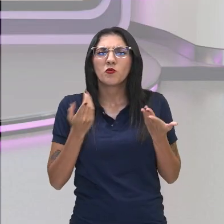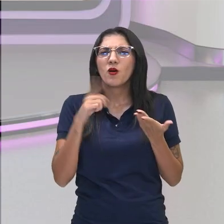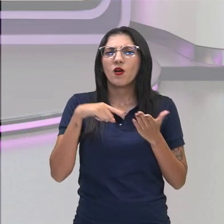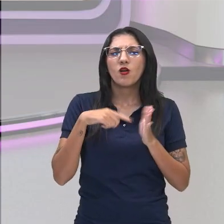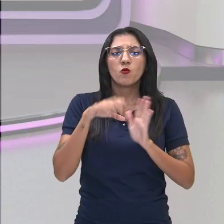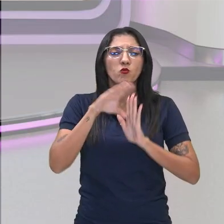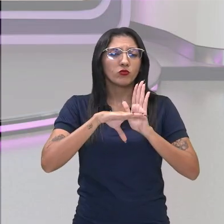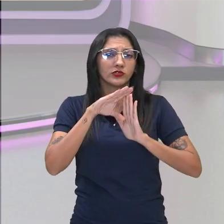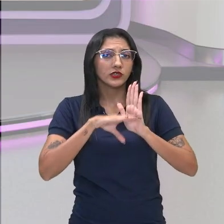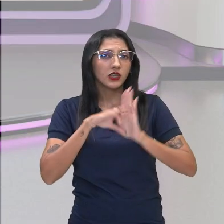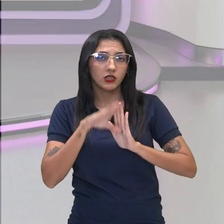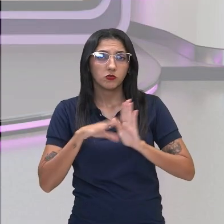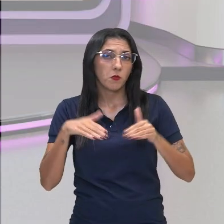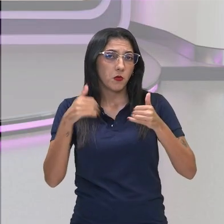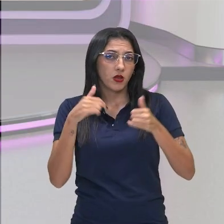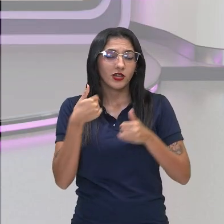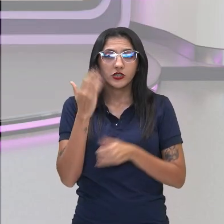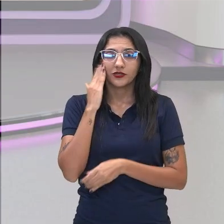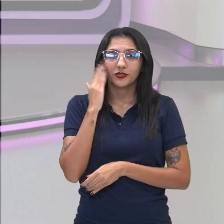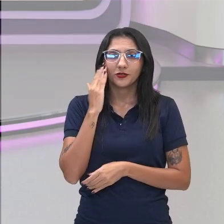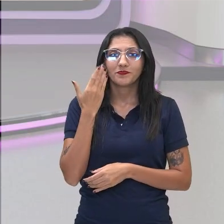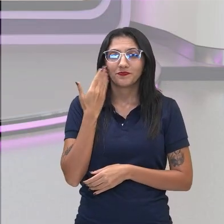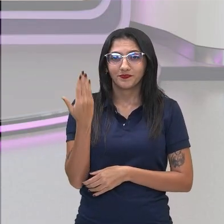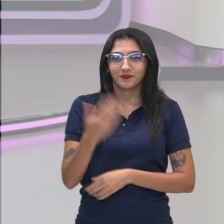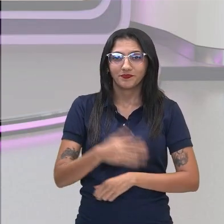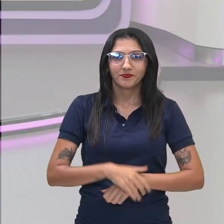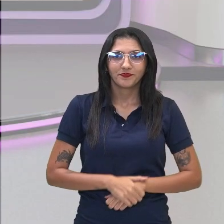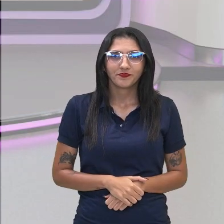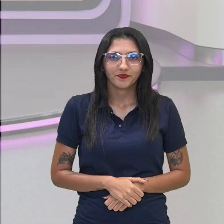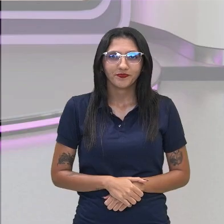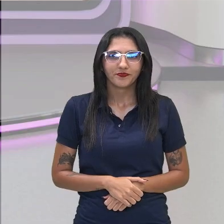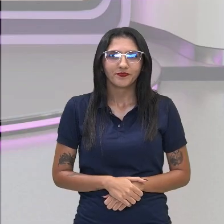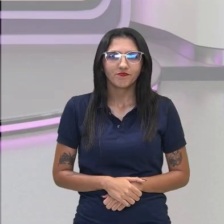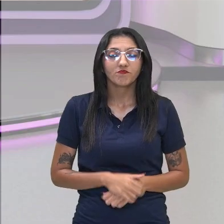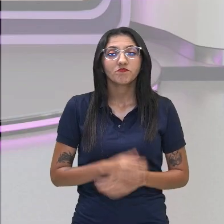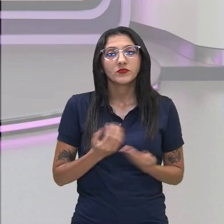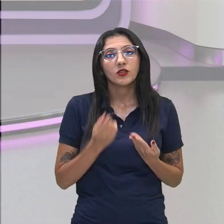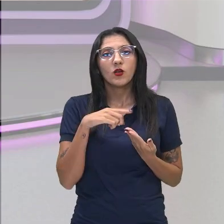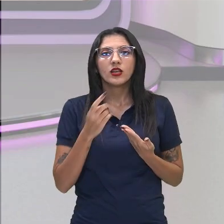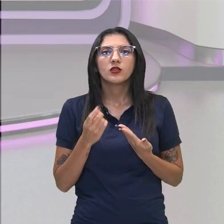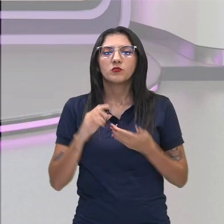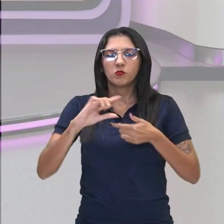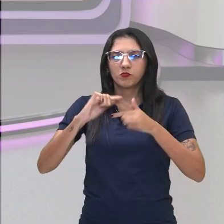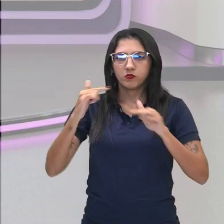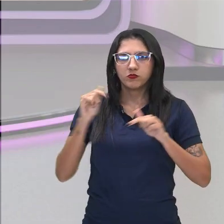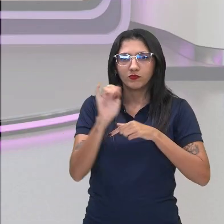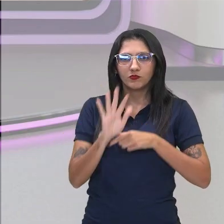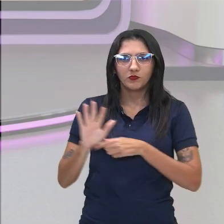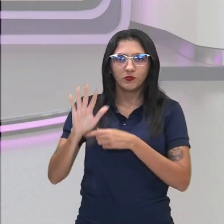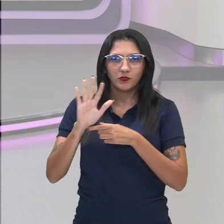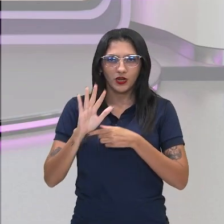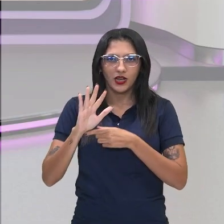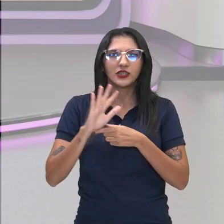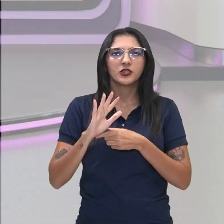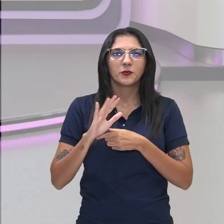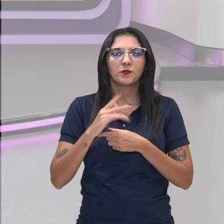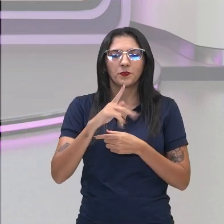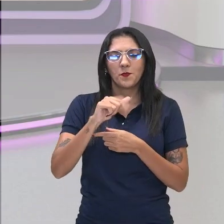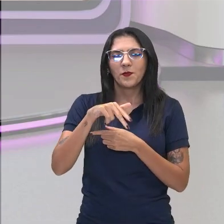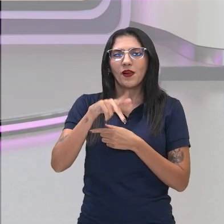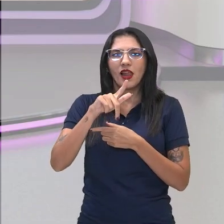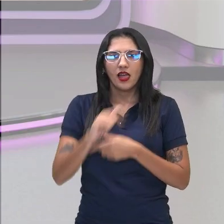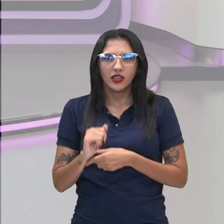mais formal de polígonos? Acompanhe comigo. O que é um polígono? É uma figura geométrica plana, fechada,